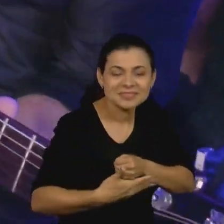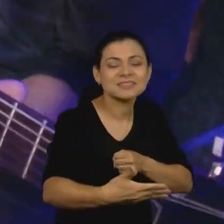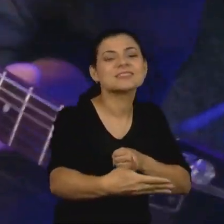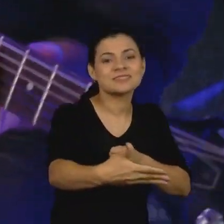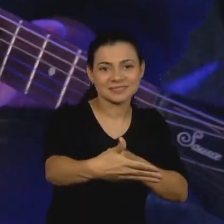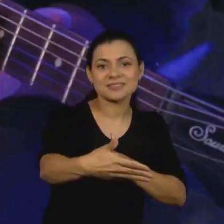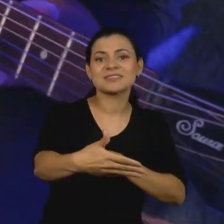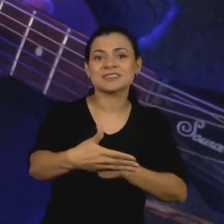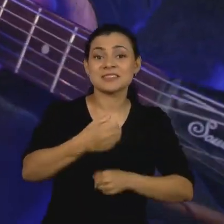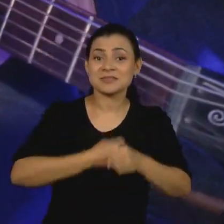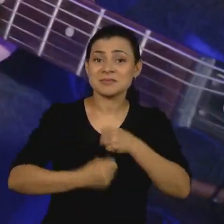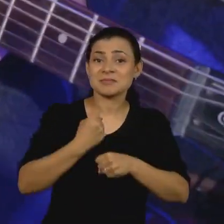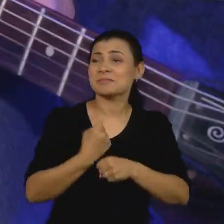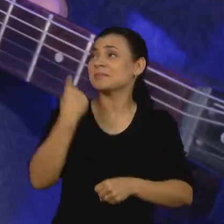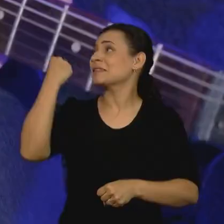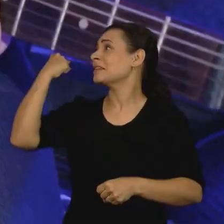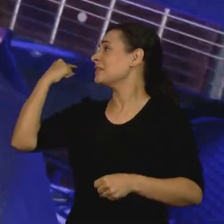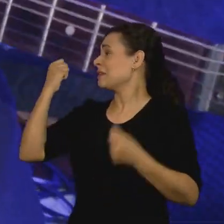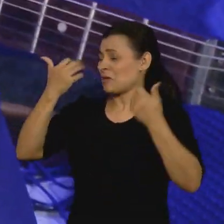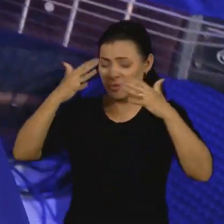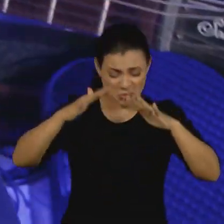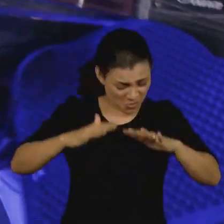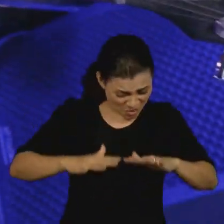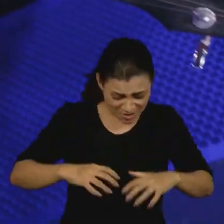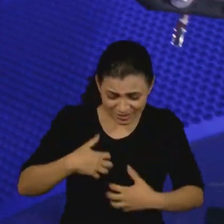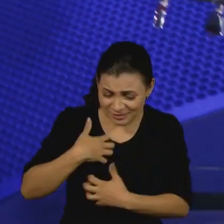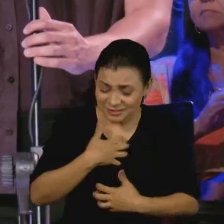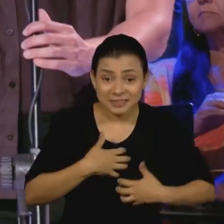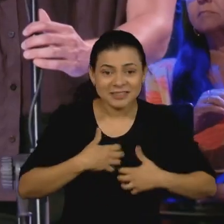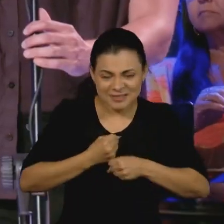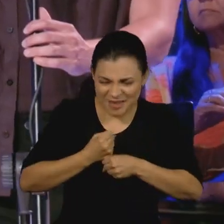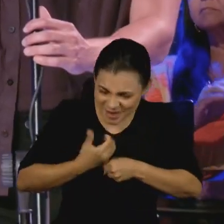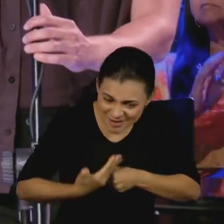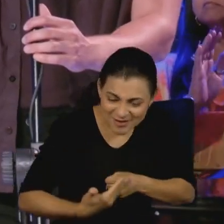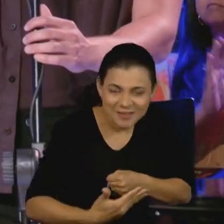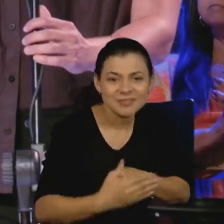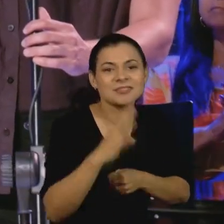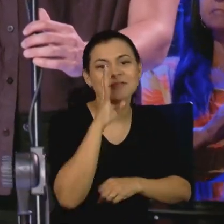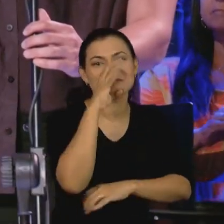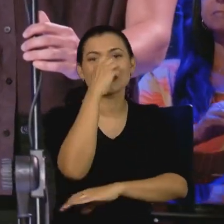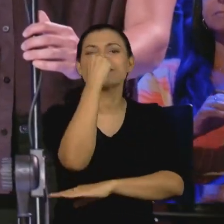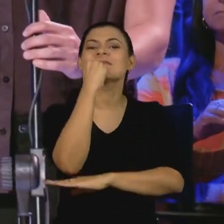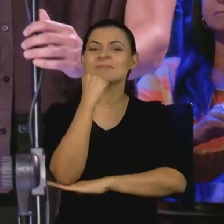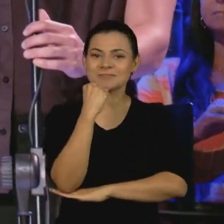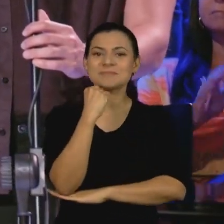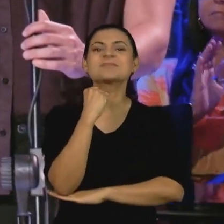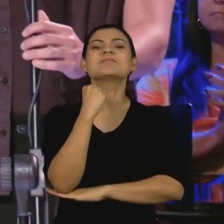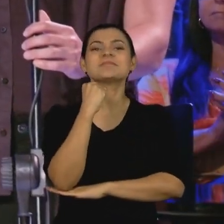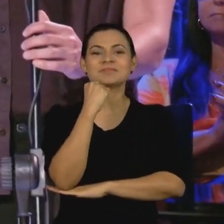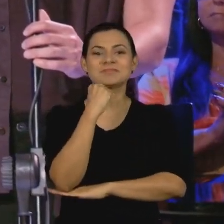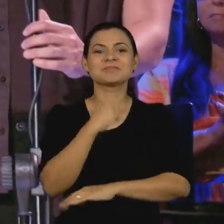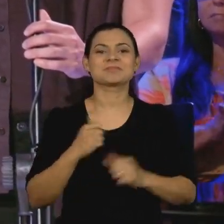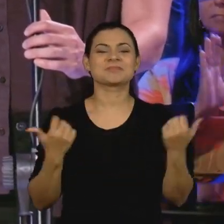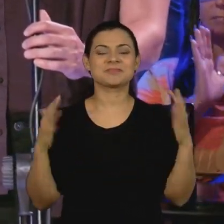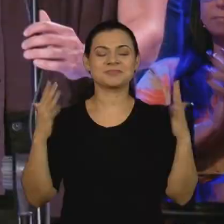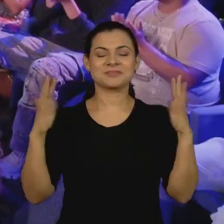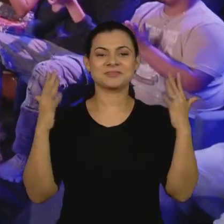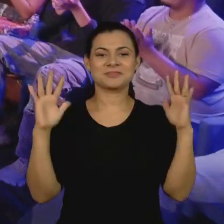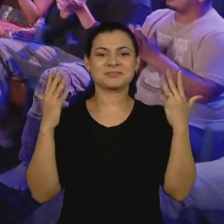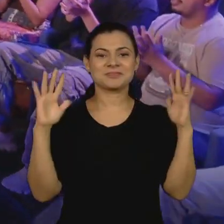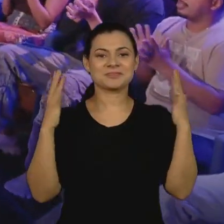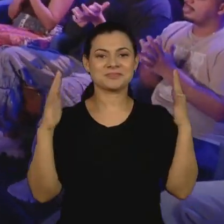morro. Ano passado eu morri, mas esse ano eu não morro.